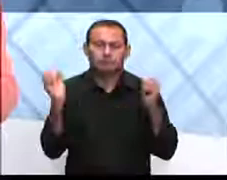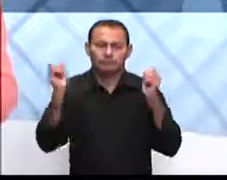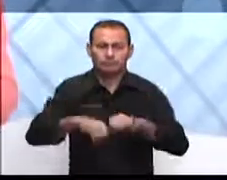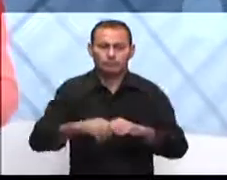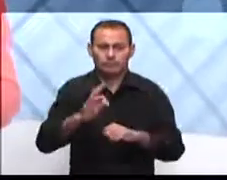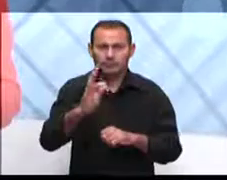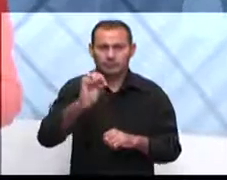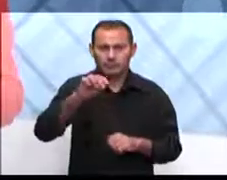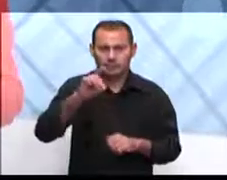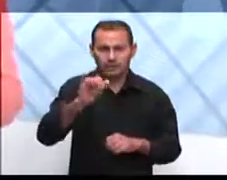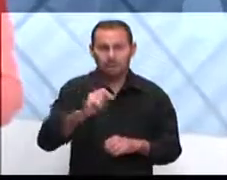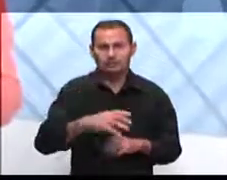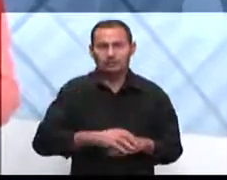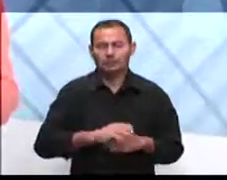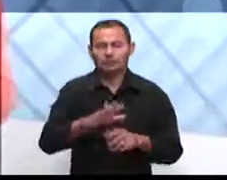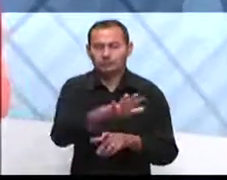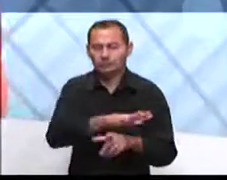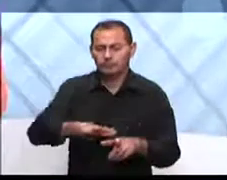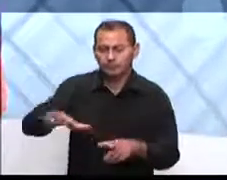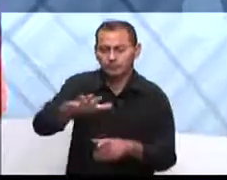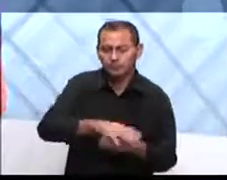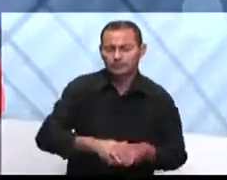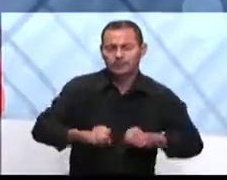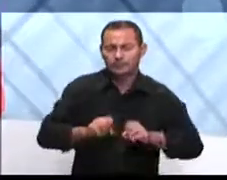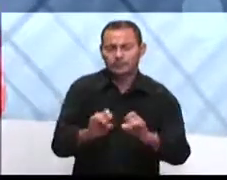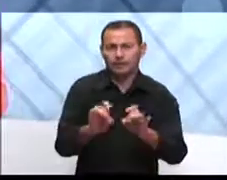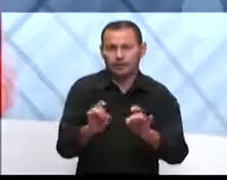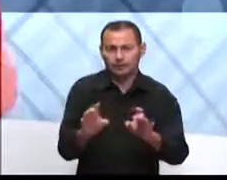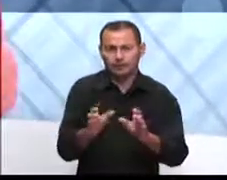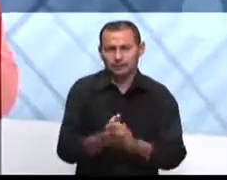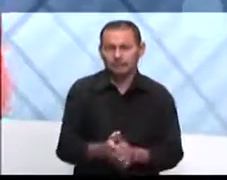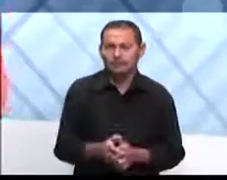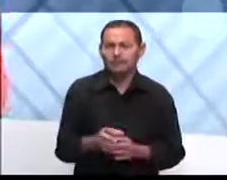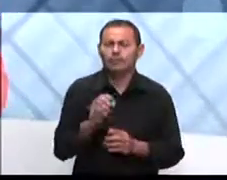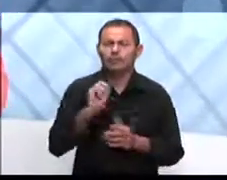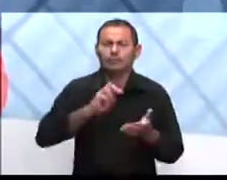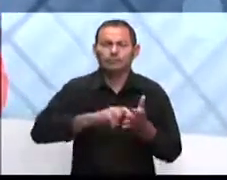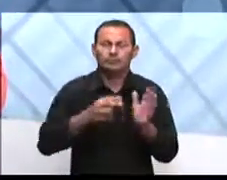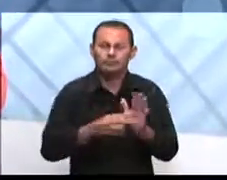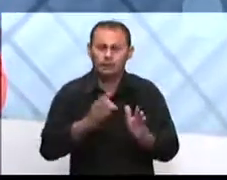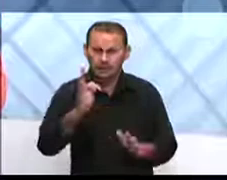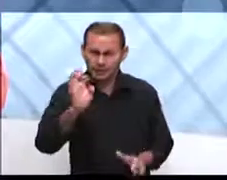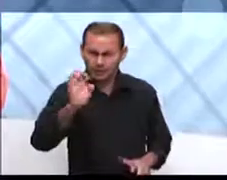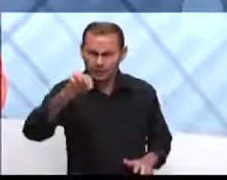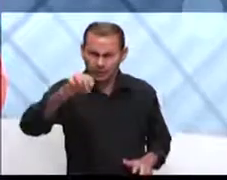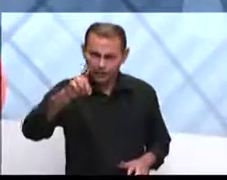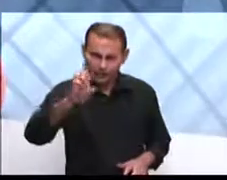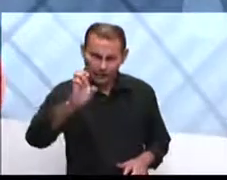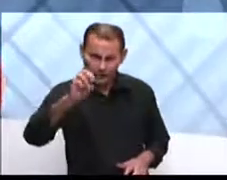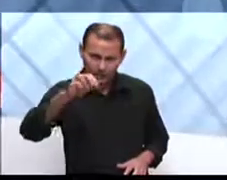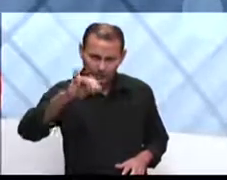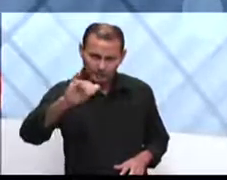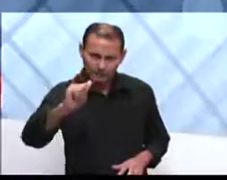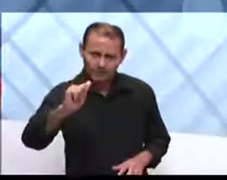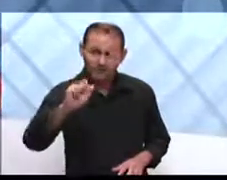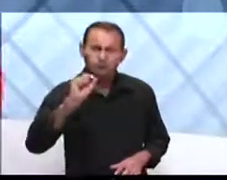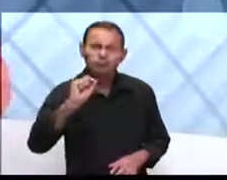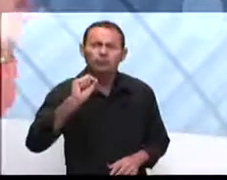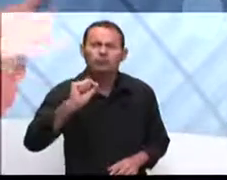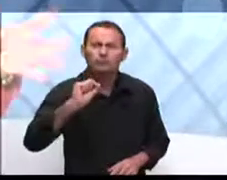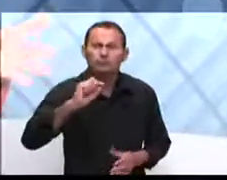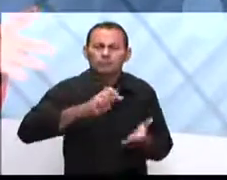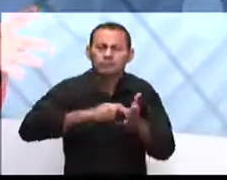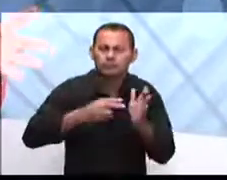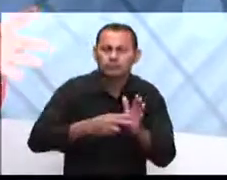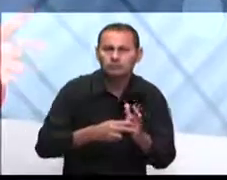possíveis tendências e o cenário de mercado. O que são tendências mesmo? Então, tendências, né? Então, o que está